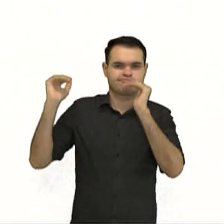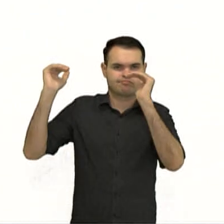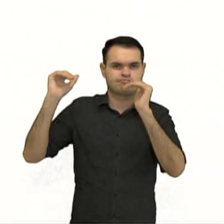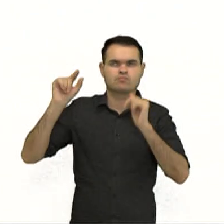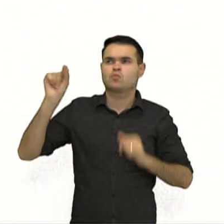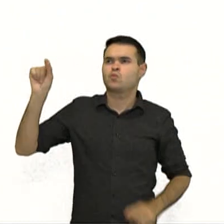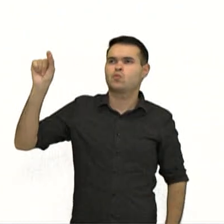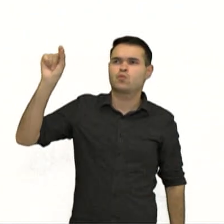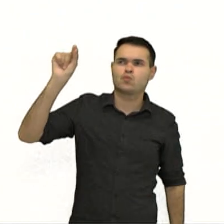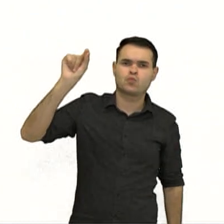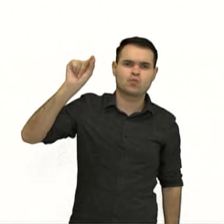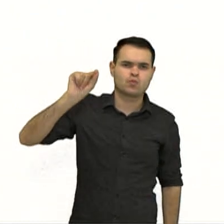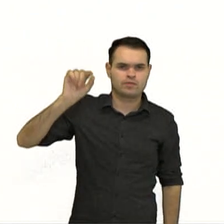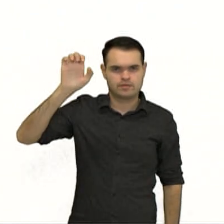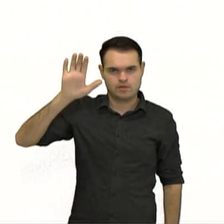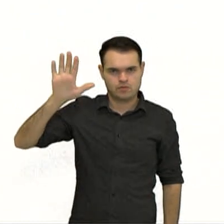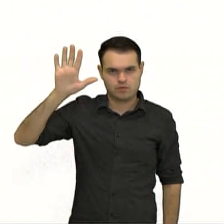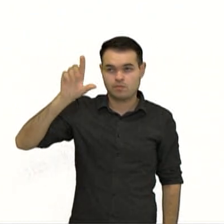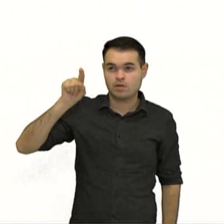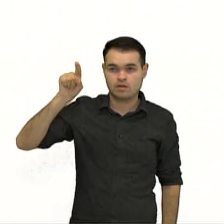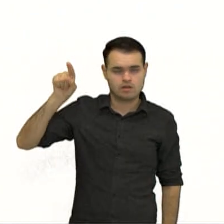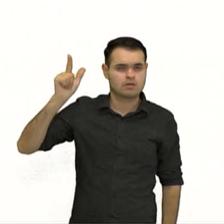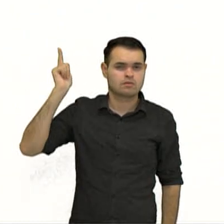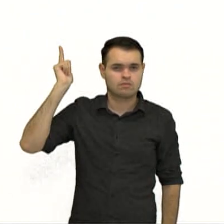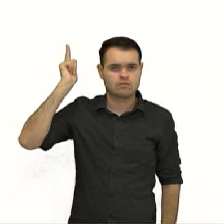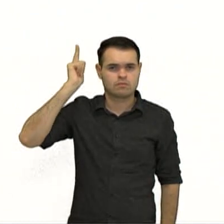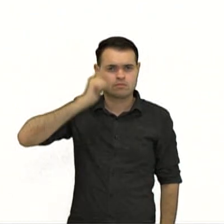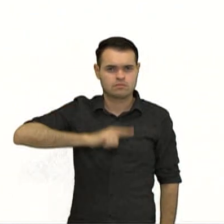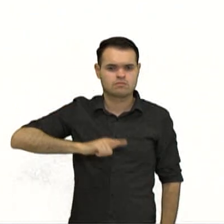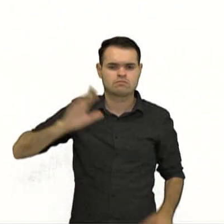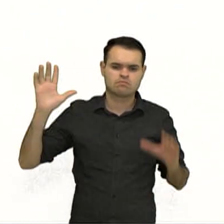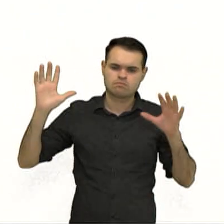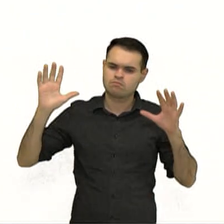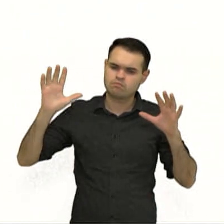várias partes da Europa e conseguiram